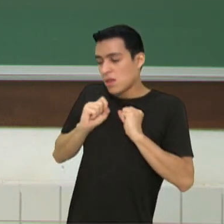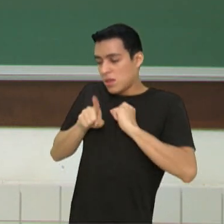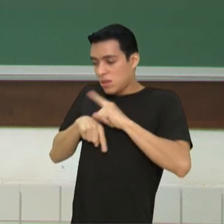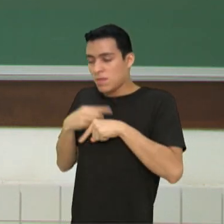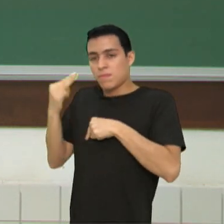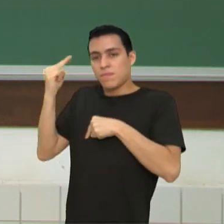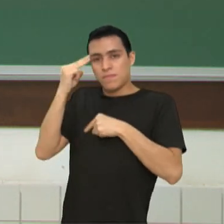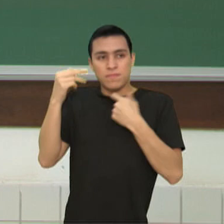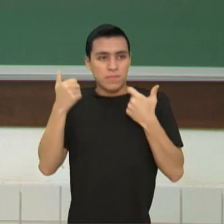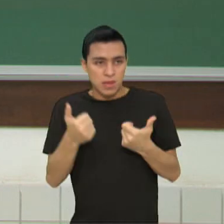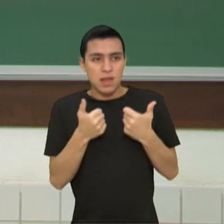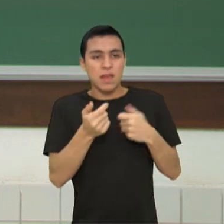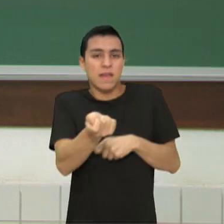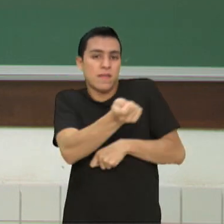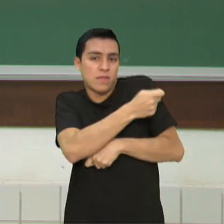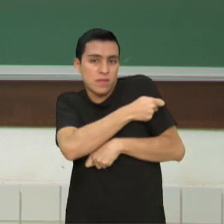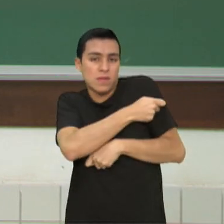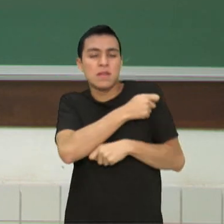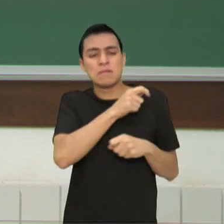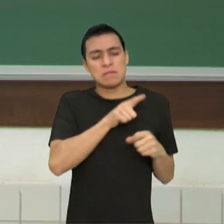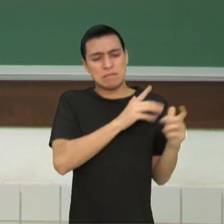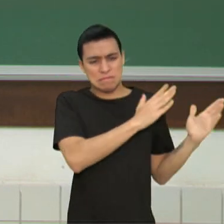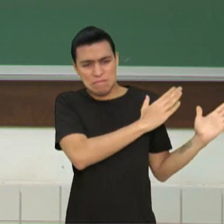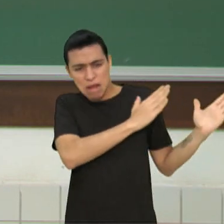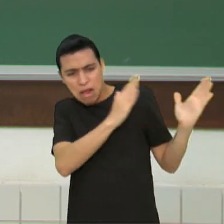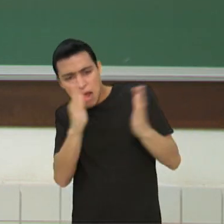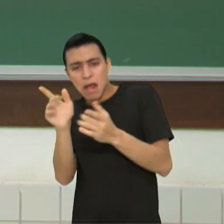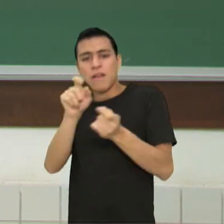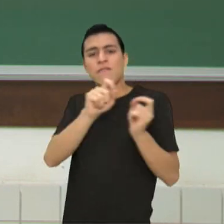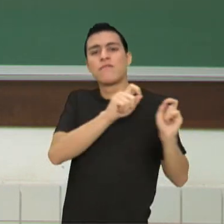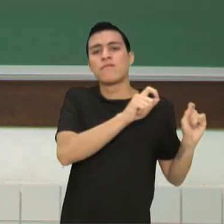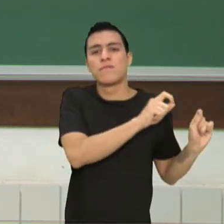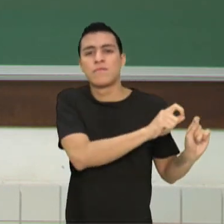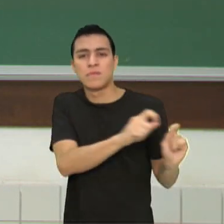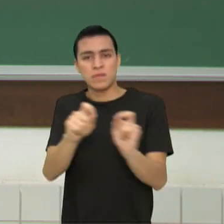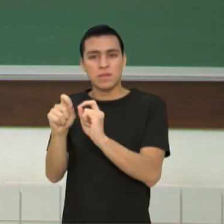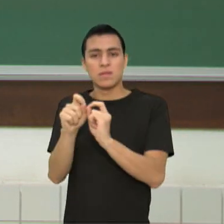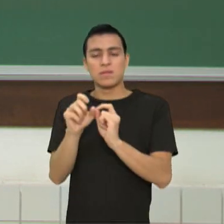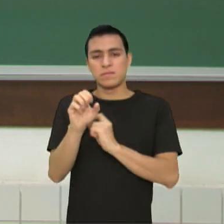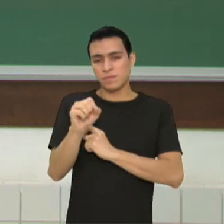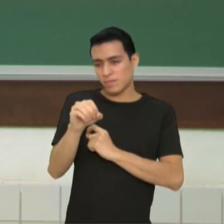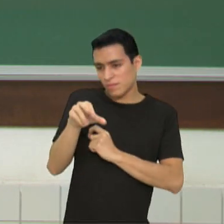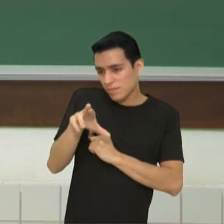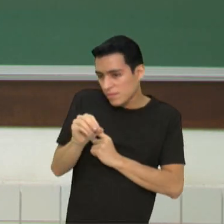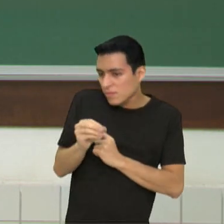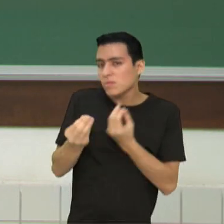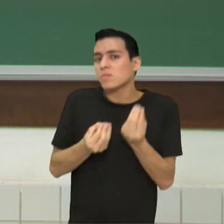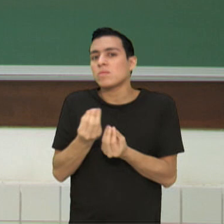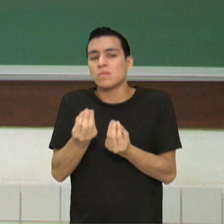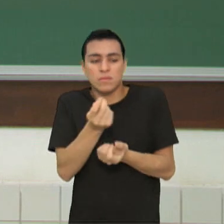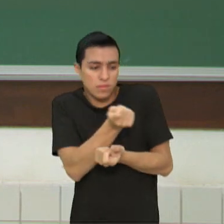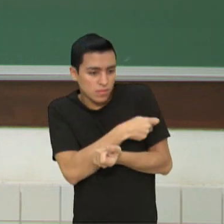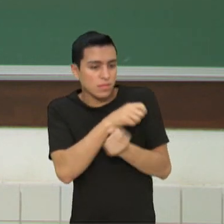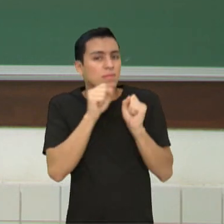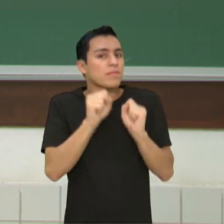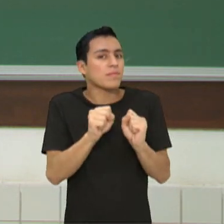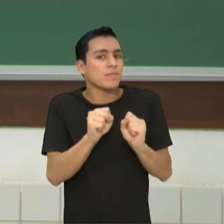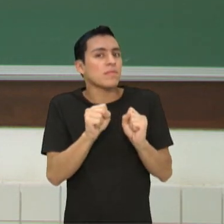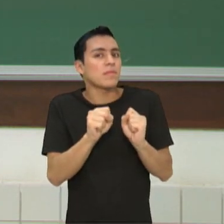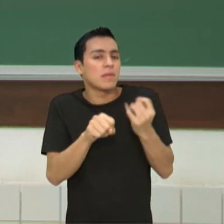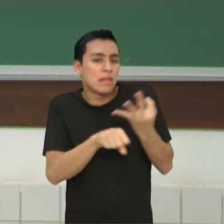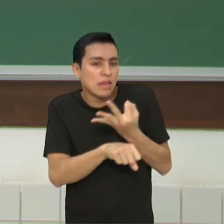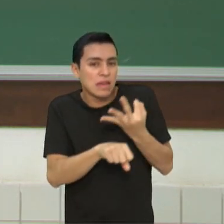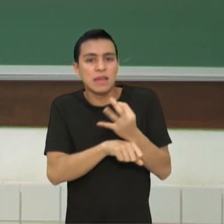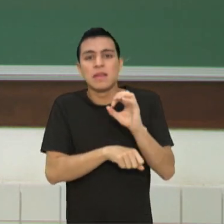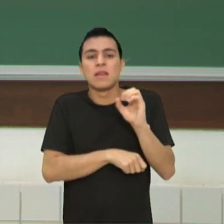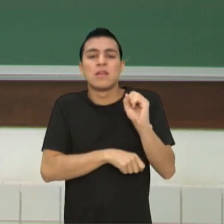memória. Vacina, toda uma sequência para ser produzida. O soro, aplicações, mas pode gerar resistência. Você pode